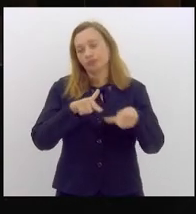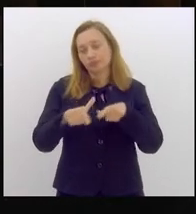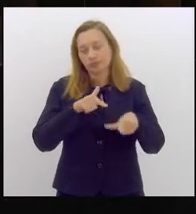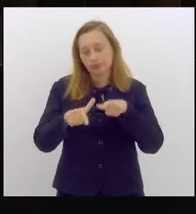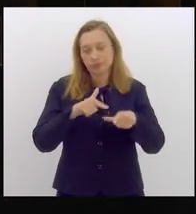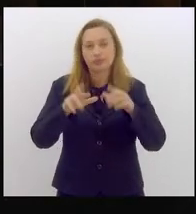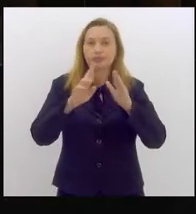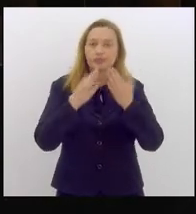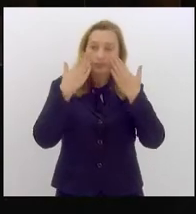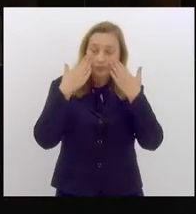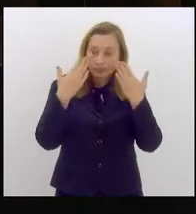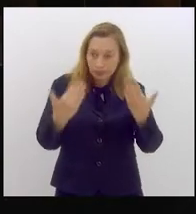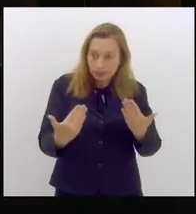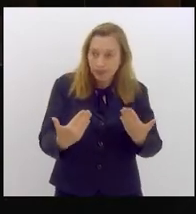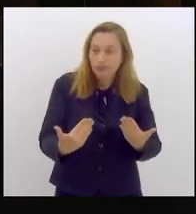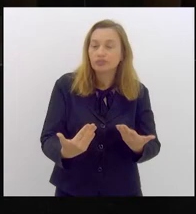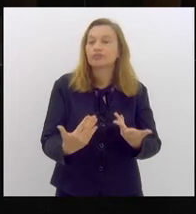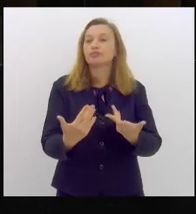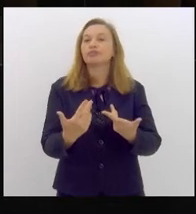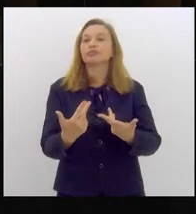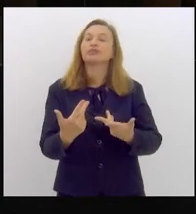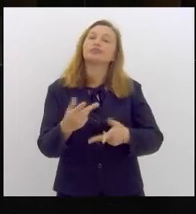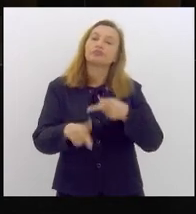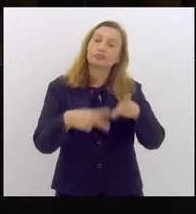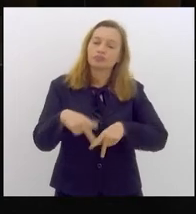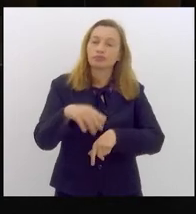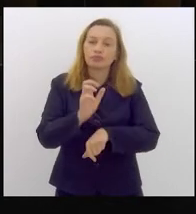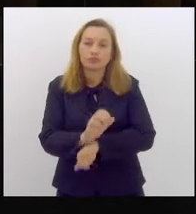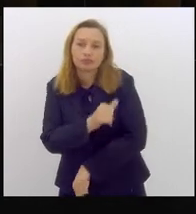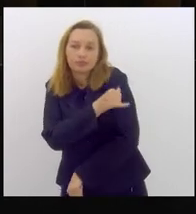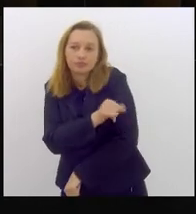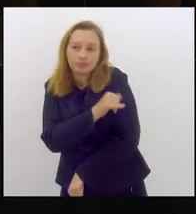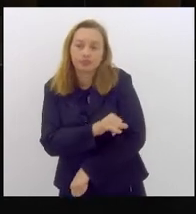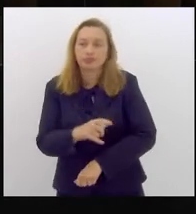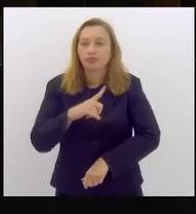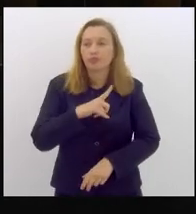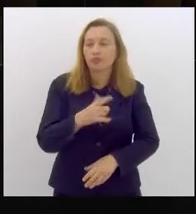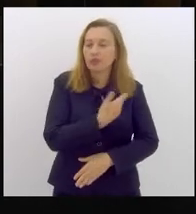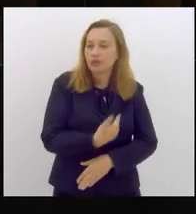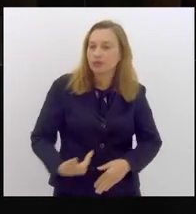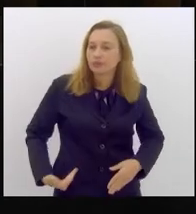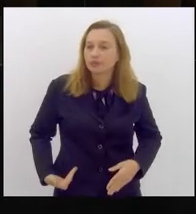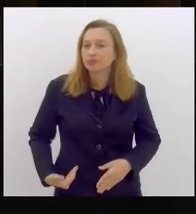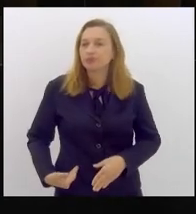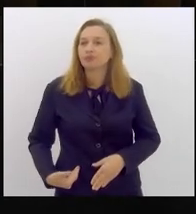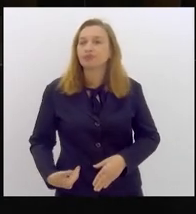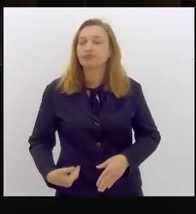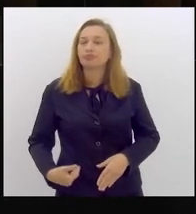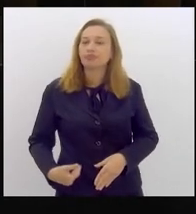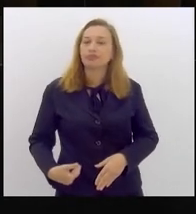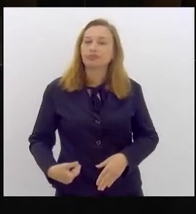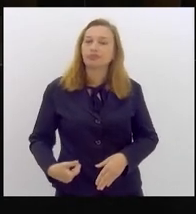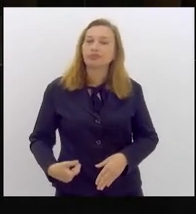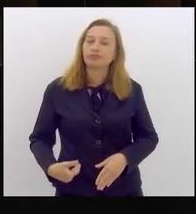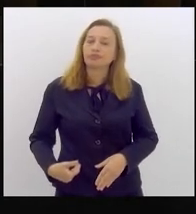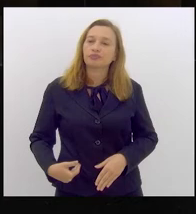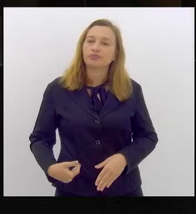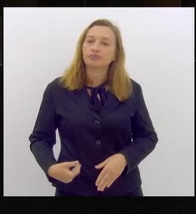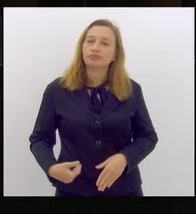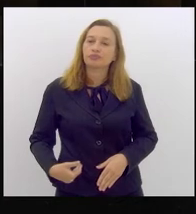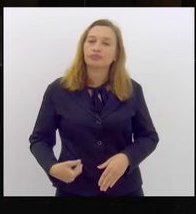enquanto representação do povo do Estado do Rio de Janeiro, quando tínhamos ali um governo que, ao invés de